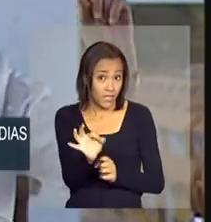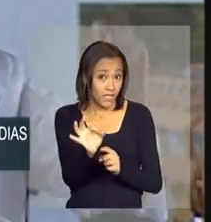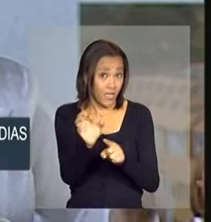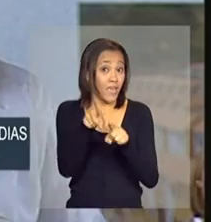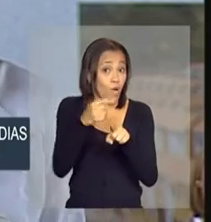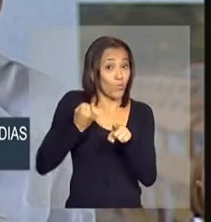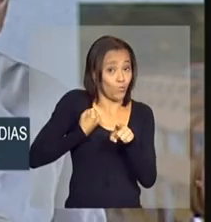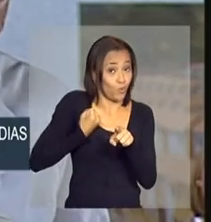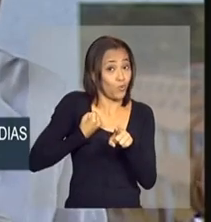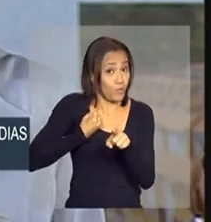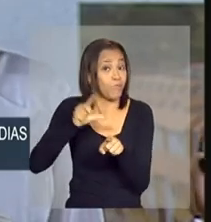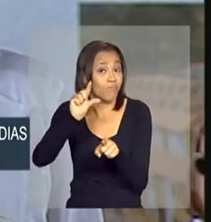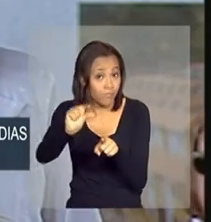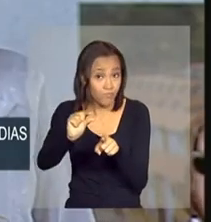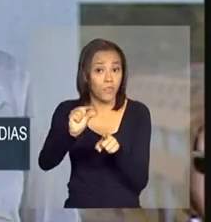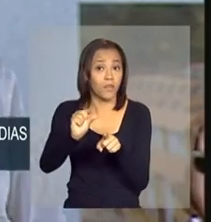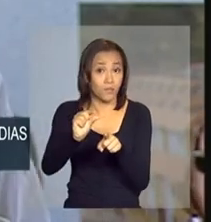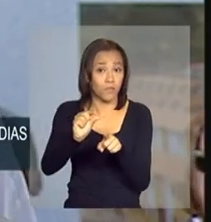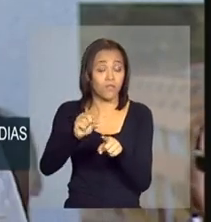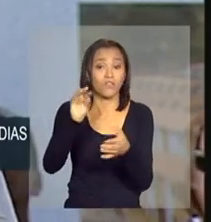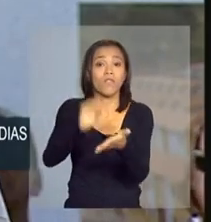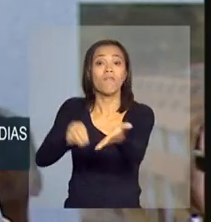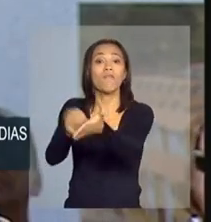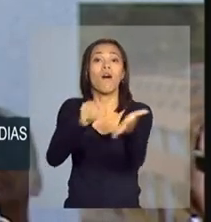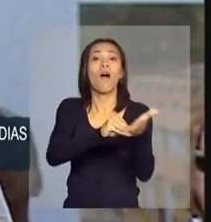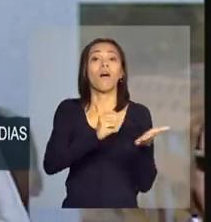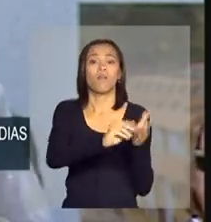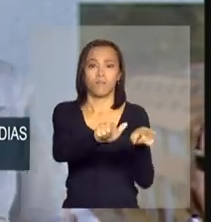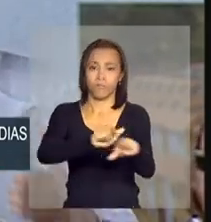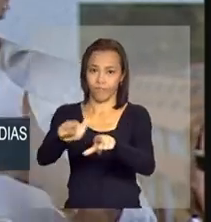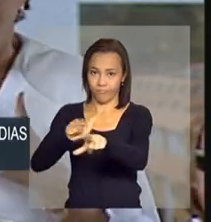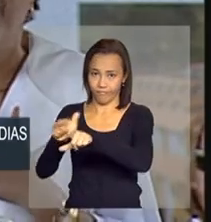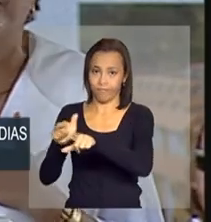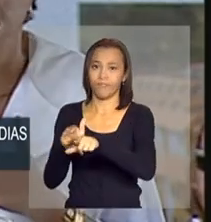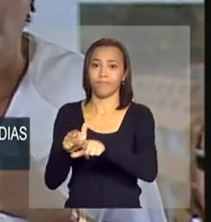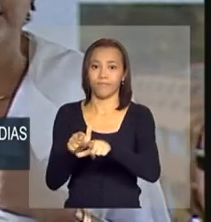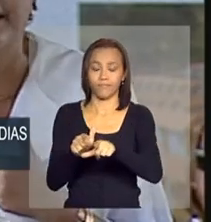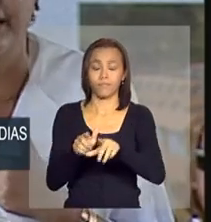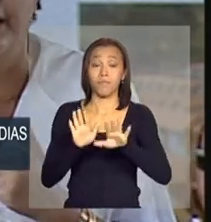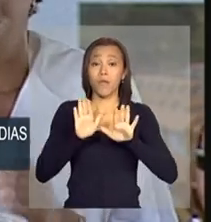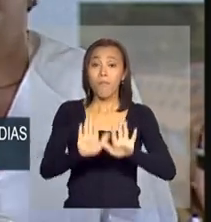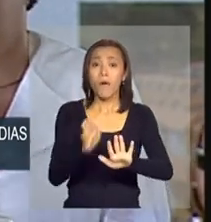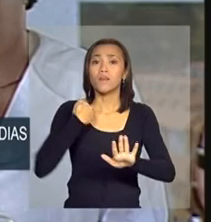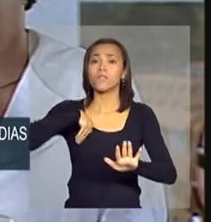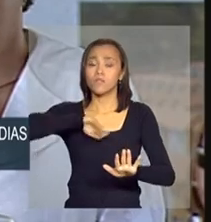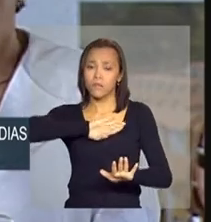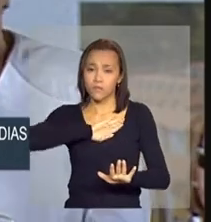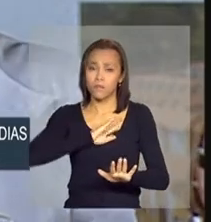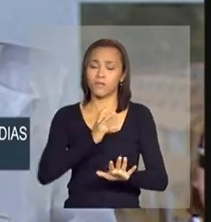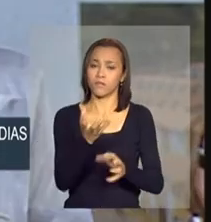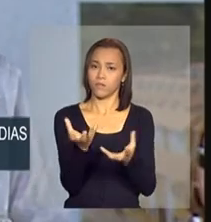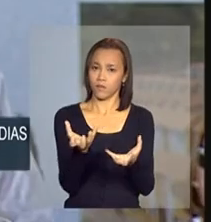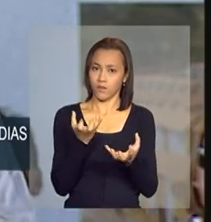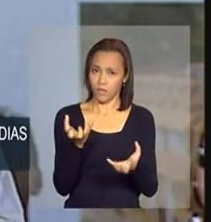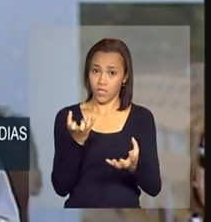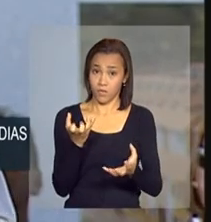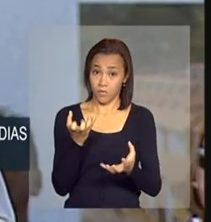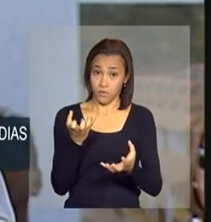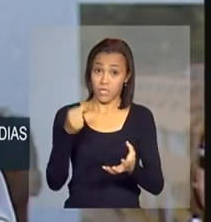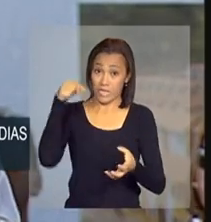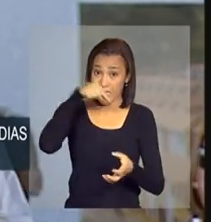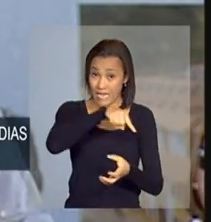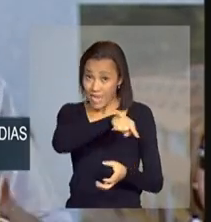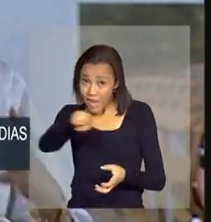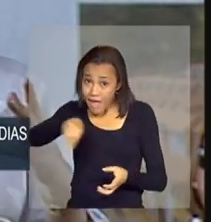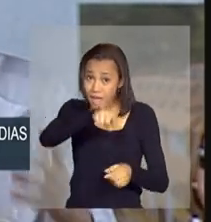considerado uma taxa muito pequena de desemprego em hoje nós queremos que esses